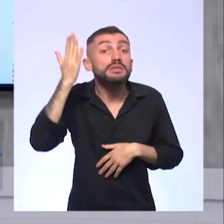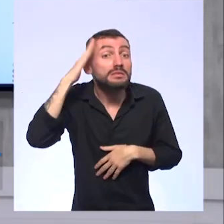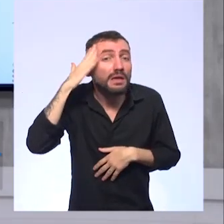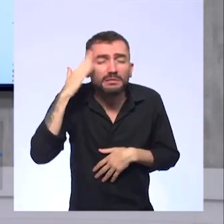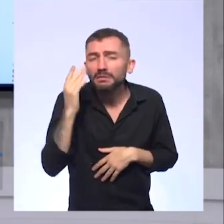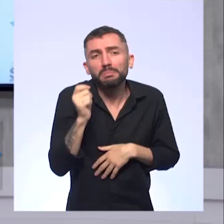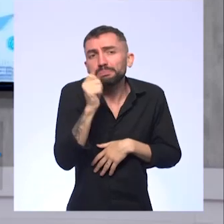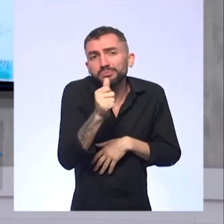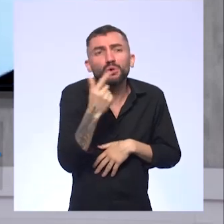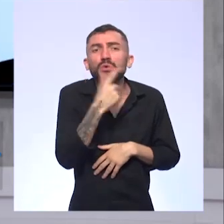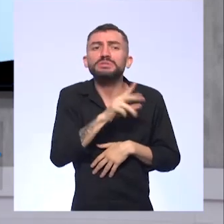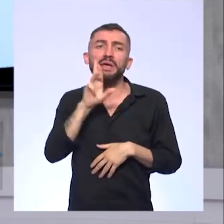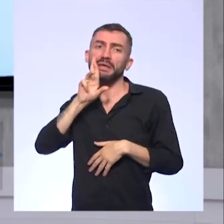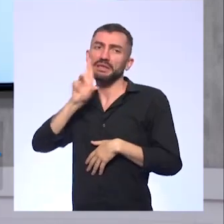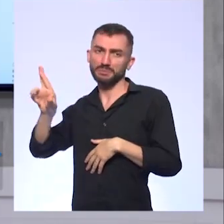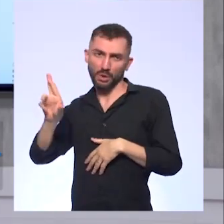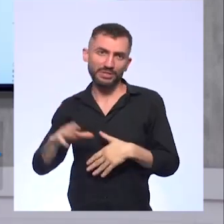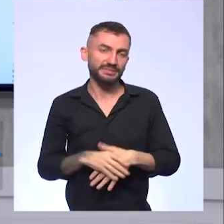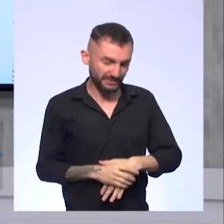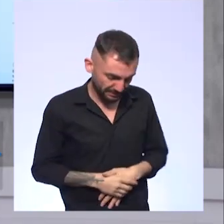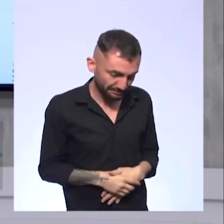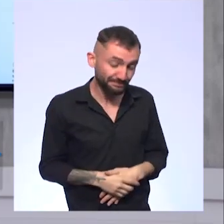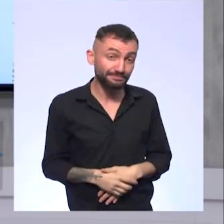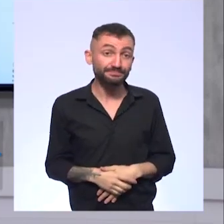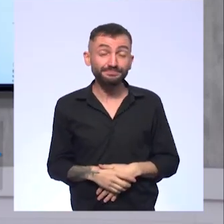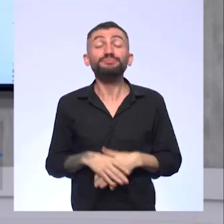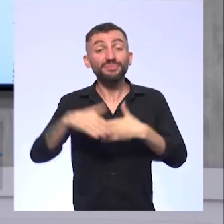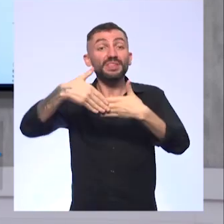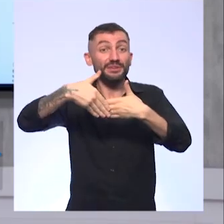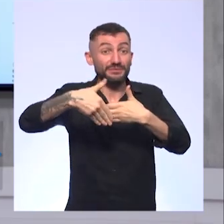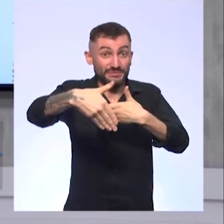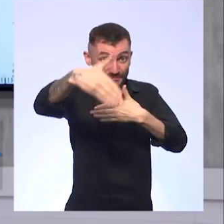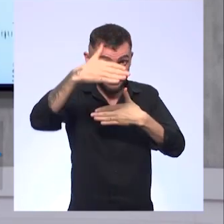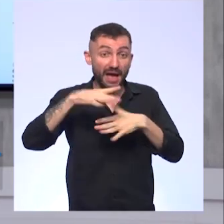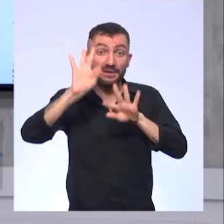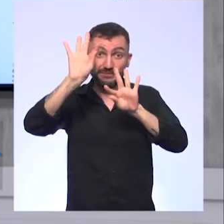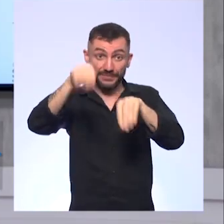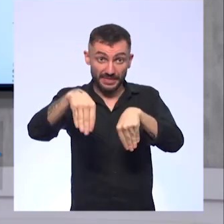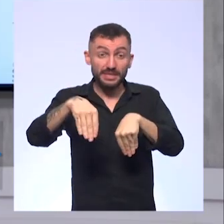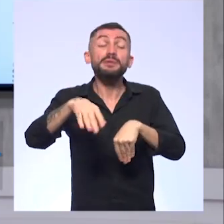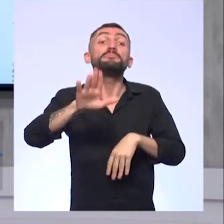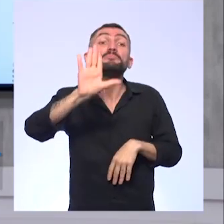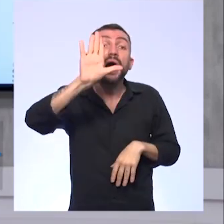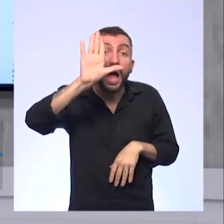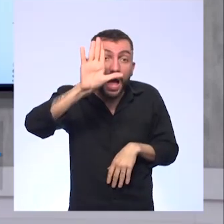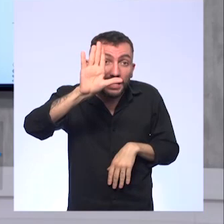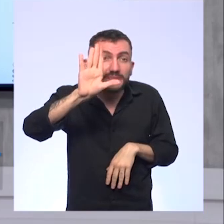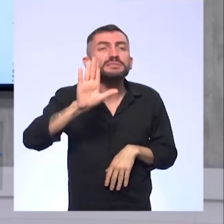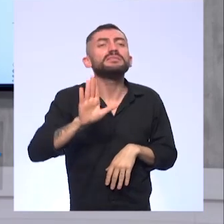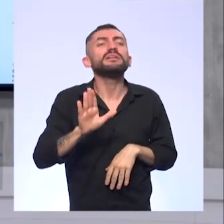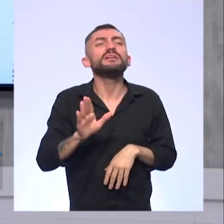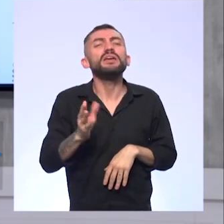entender agora meus amigos para gente indo para o nosso finalmente da aula eu quero fazer umas